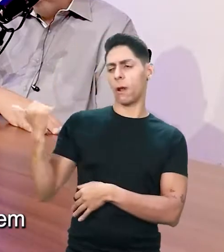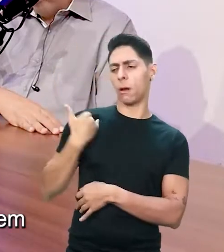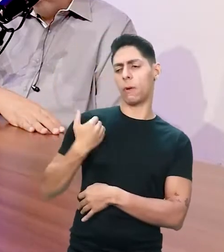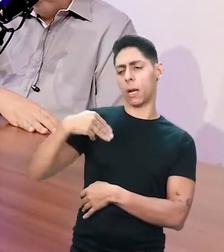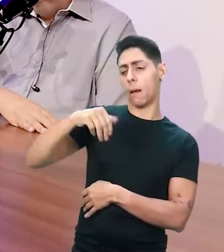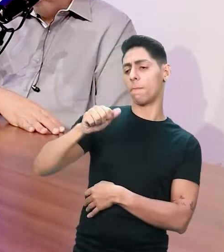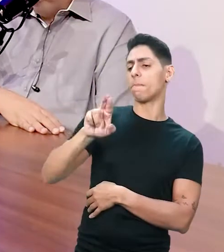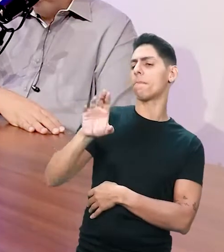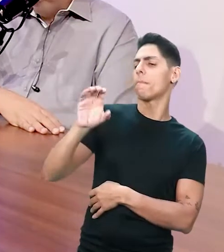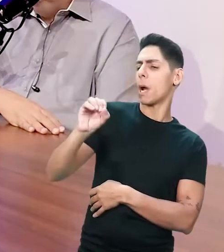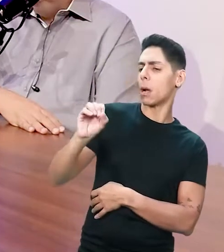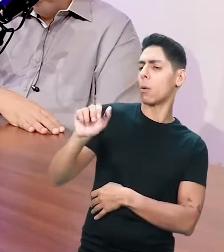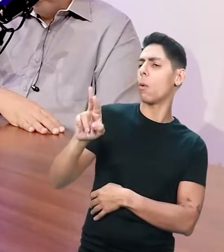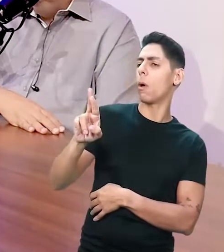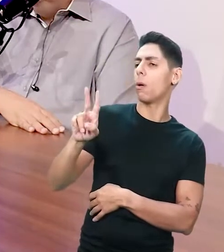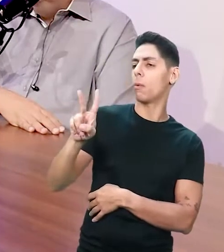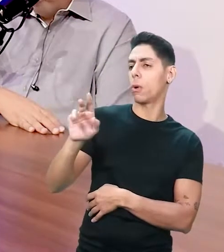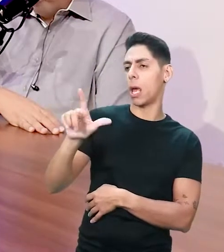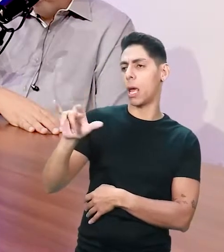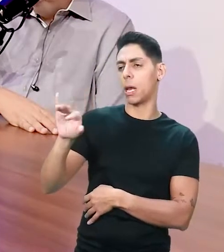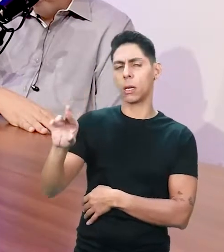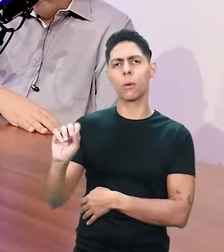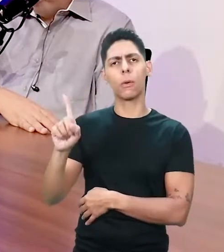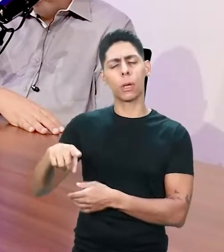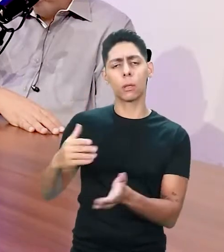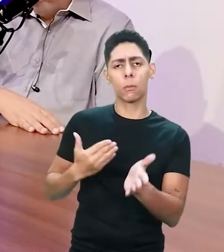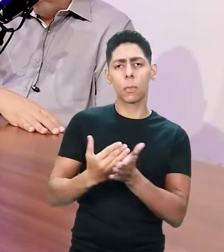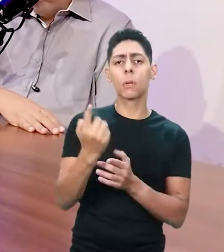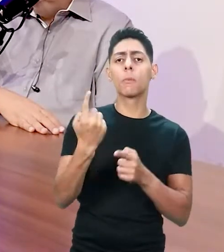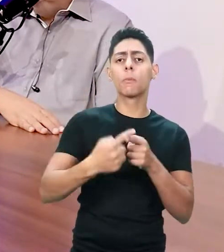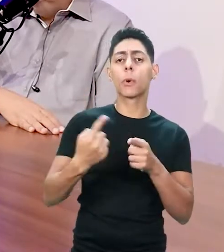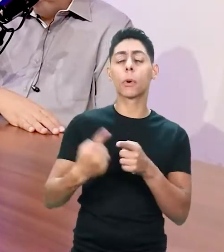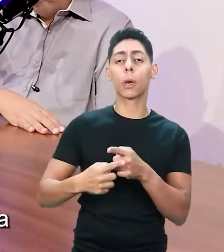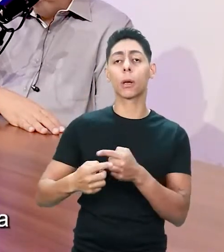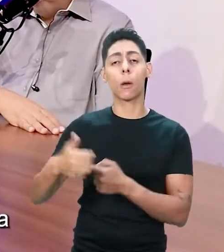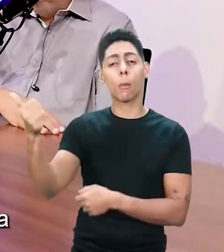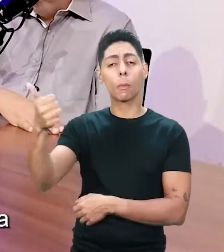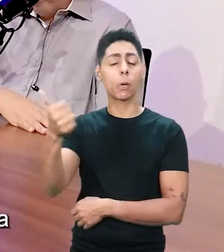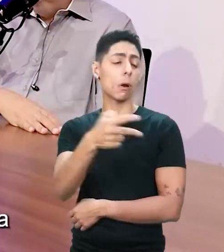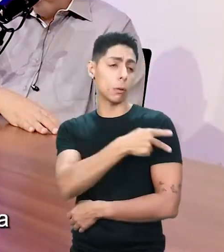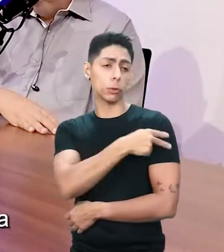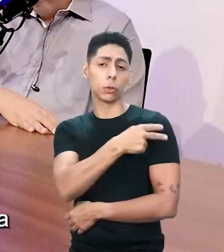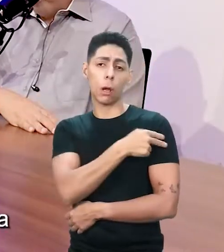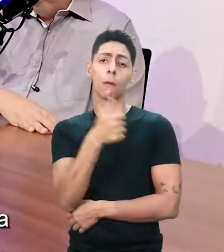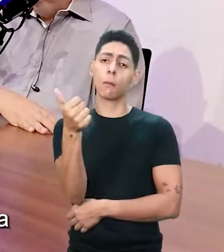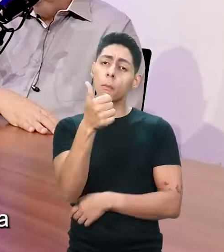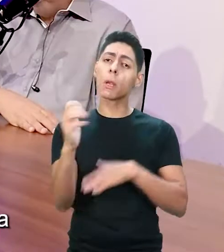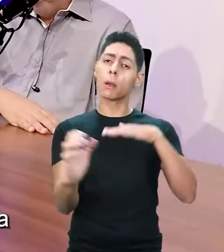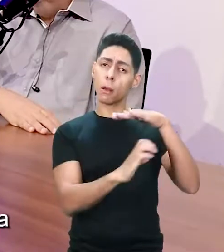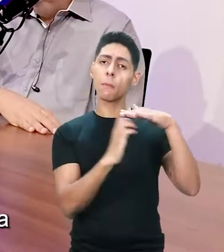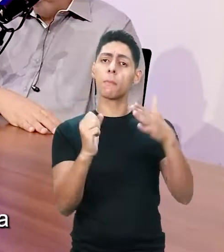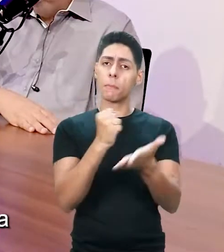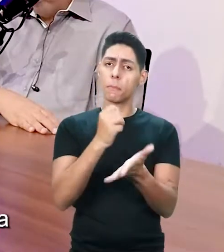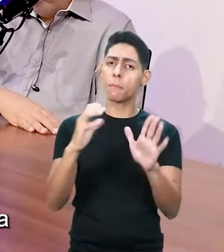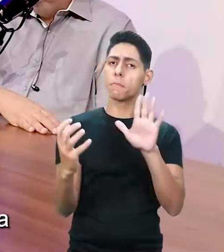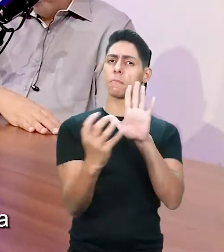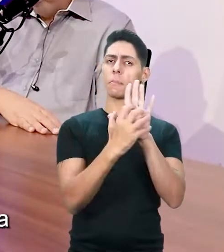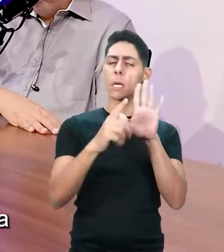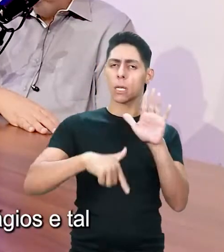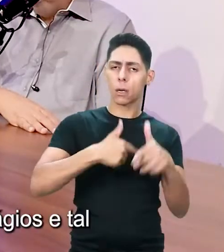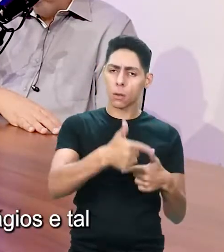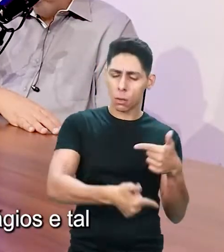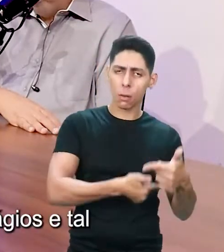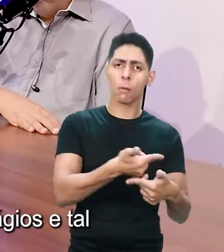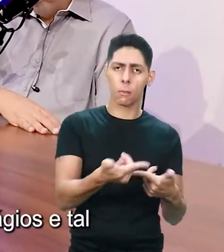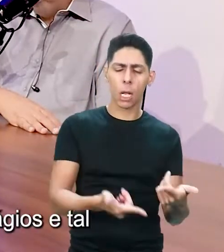a origem dessa história do Marco Aurélio é o meu primeiro chefe na primeira empresa com carteira assinada em que eu trabalhei, na primeira